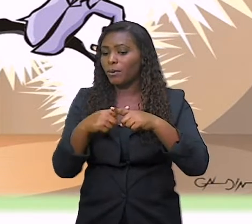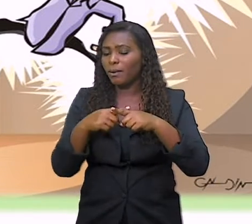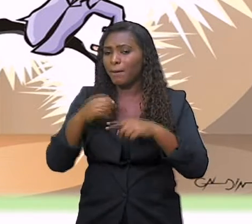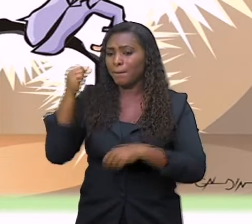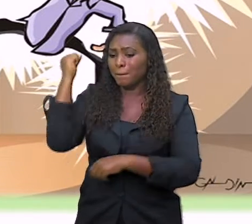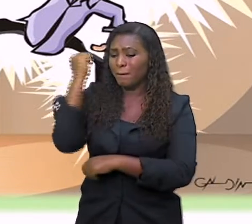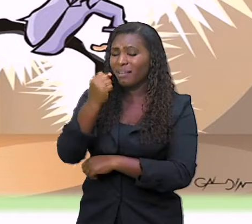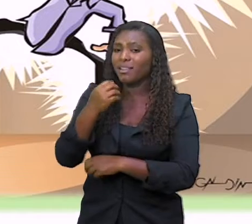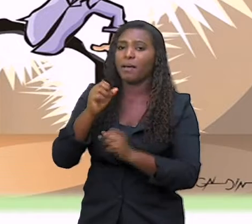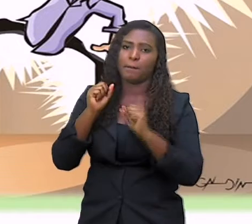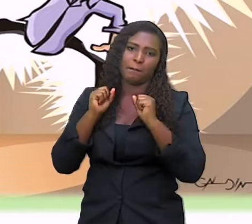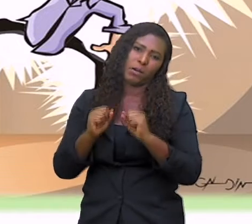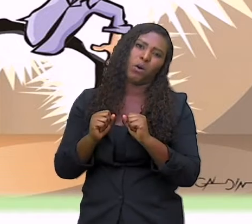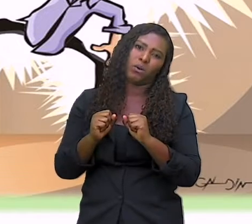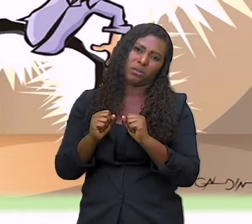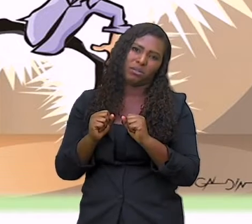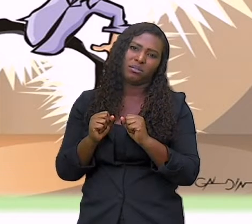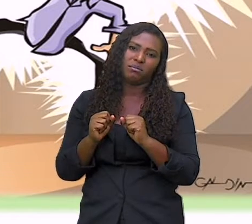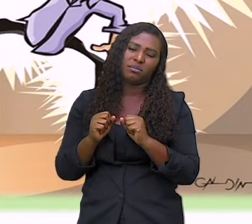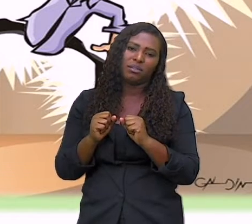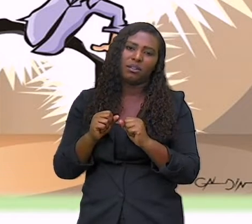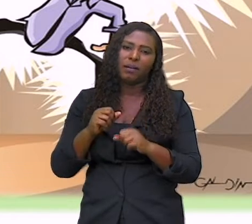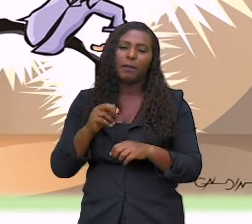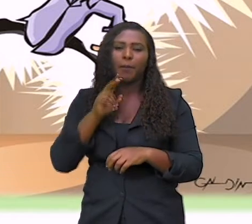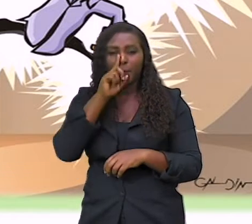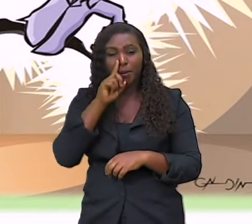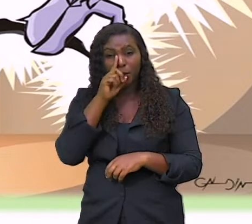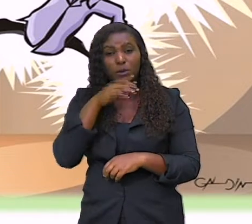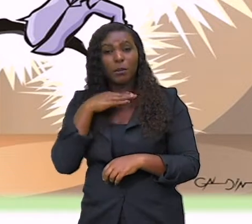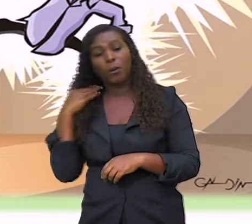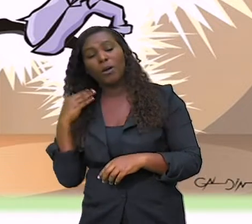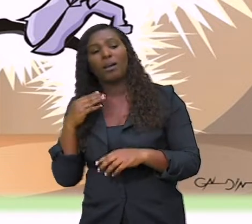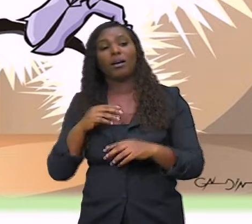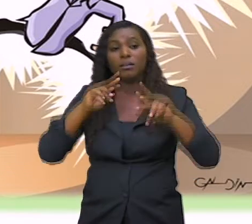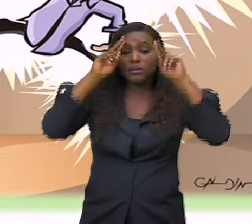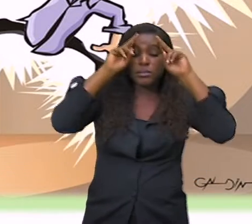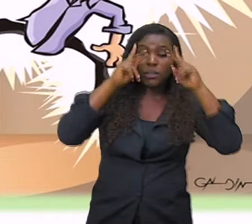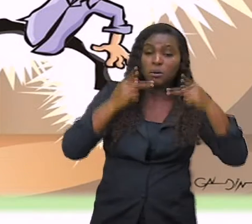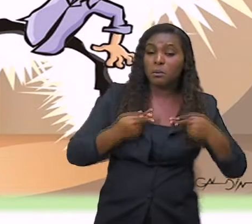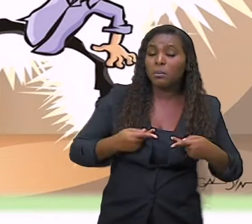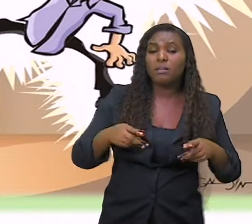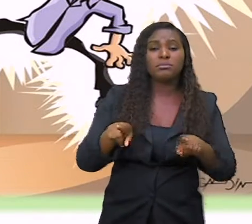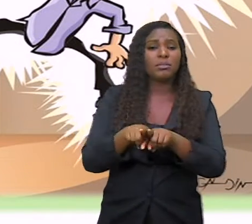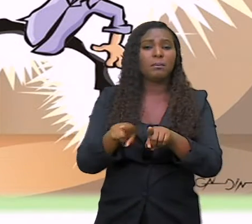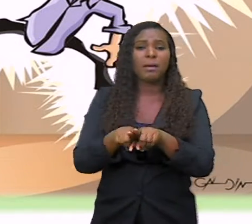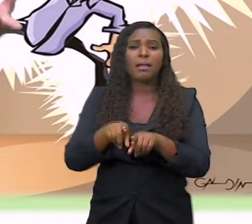Isso também vale para todos os animais em geral. Pássaros, por